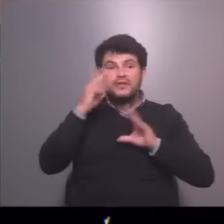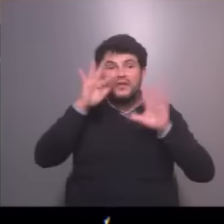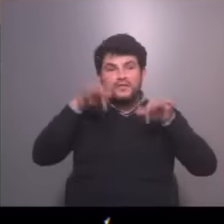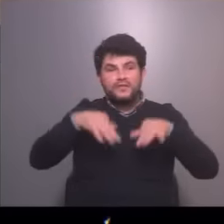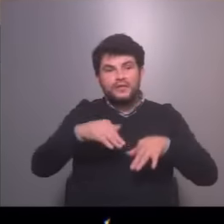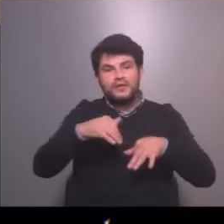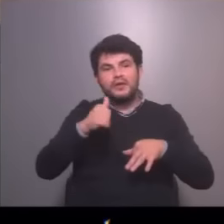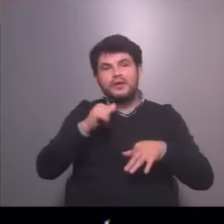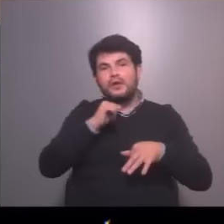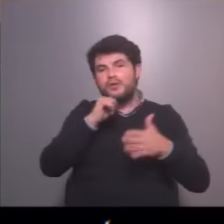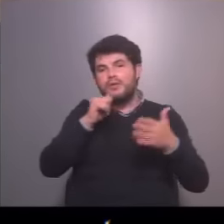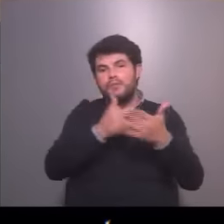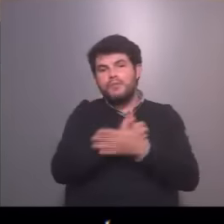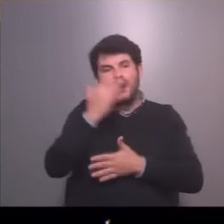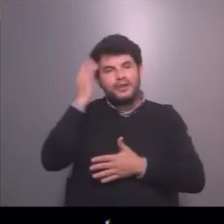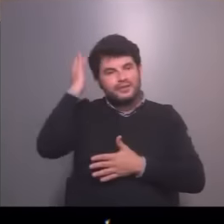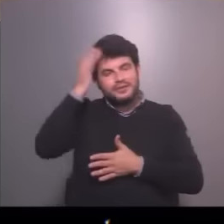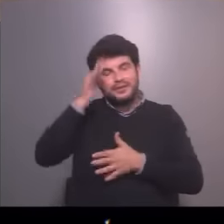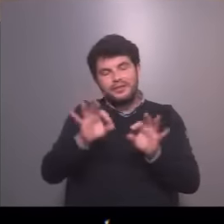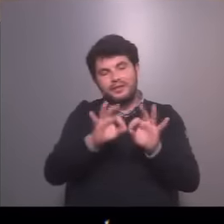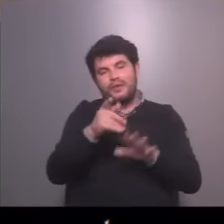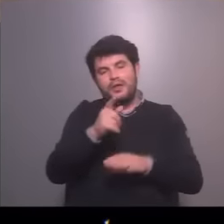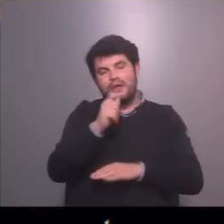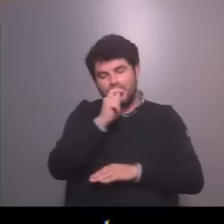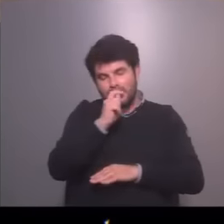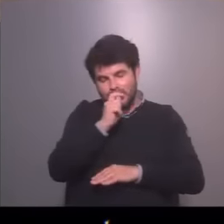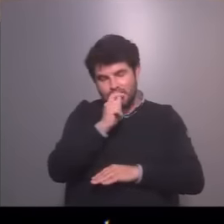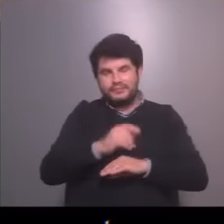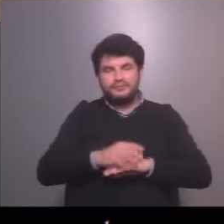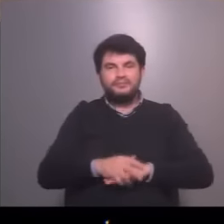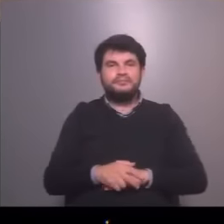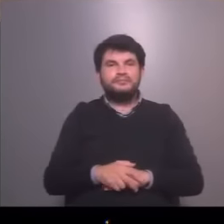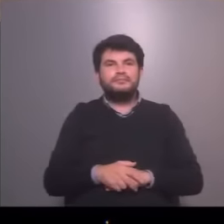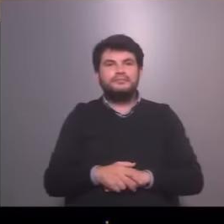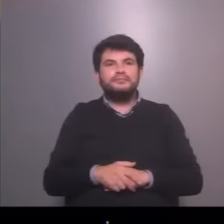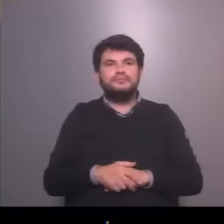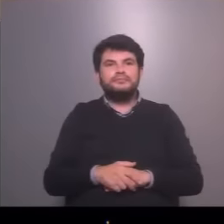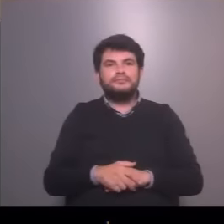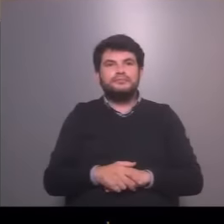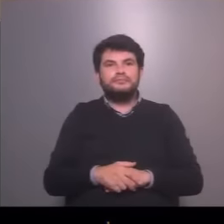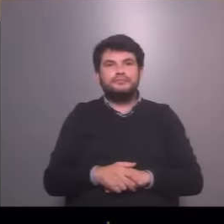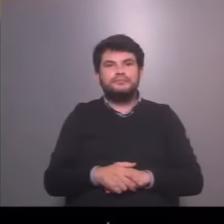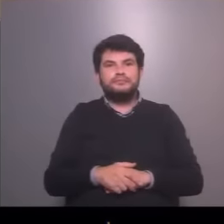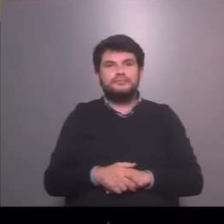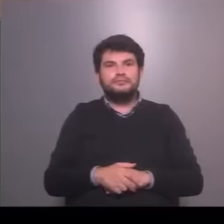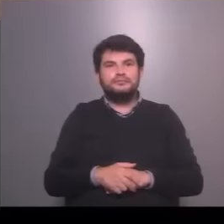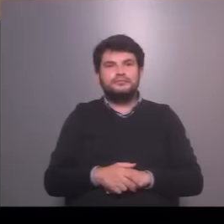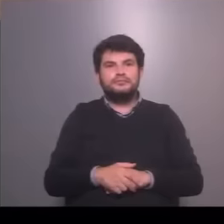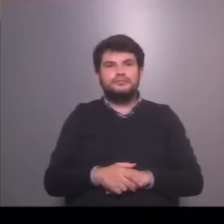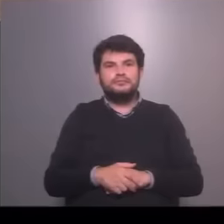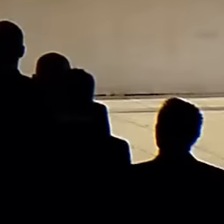O Senhor Omnipotente nos deu uma noite tranquila e no fim da vida uma santa morte. Amém.